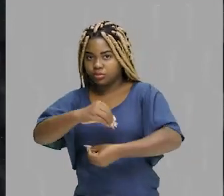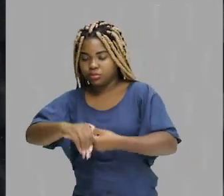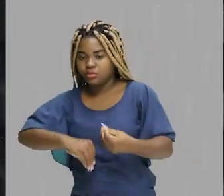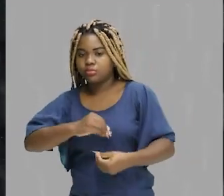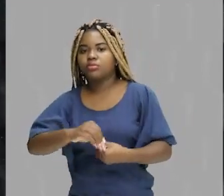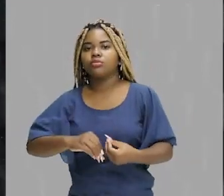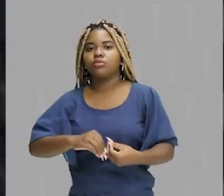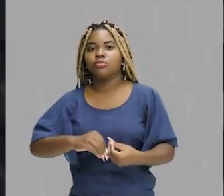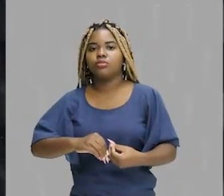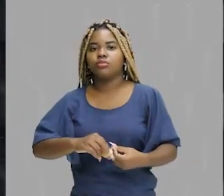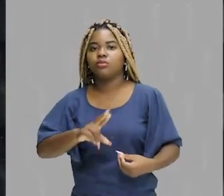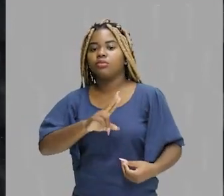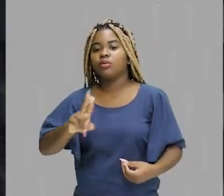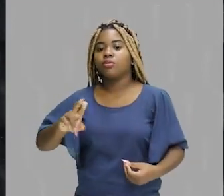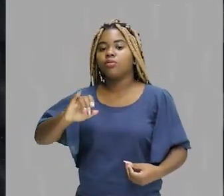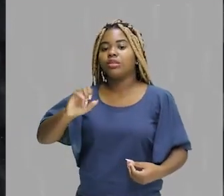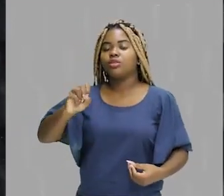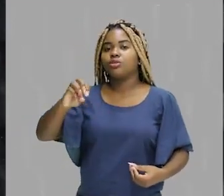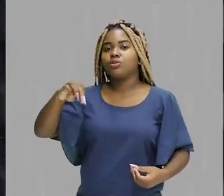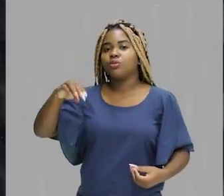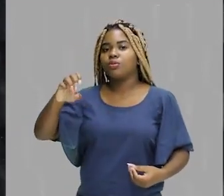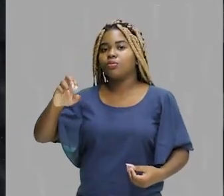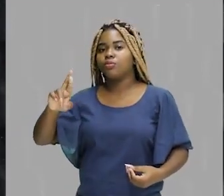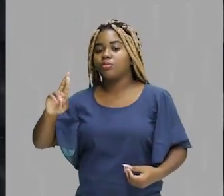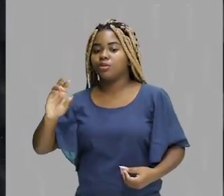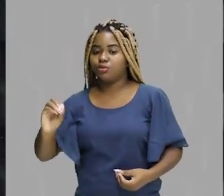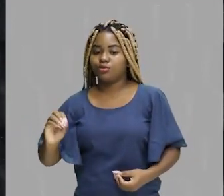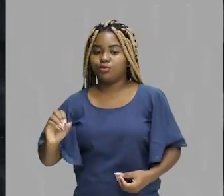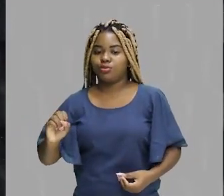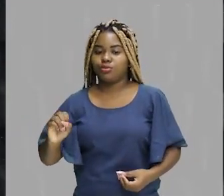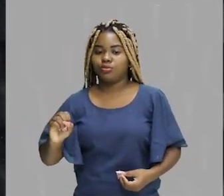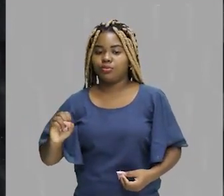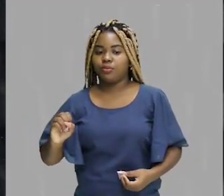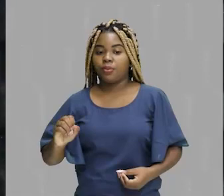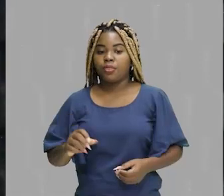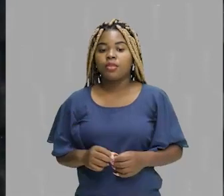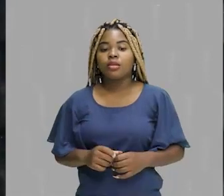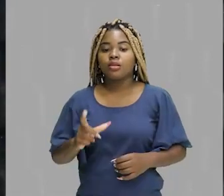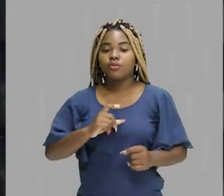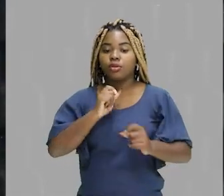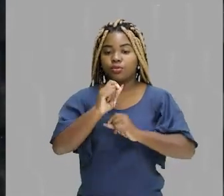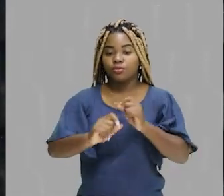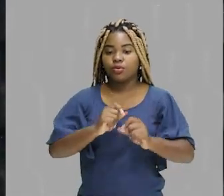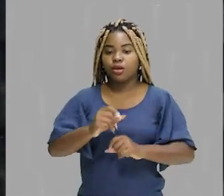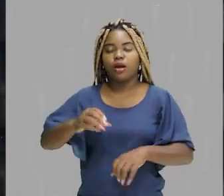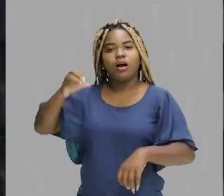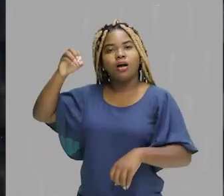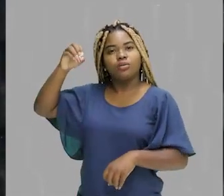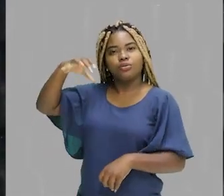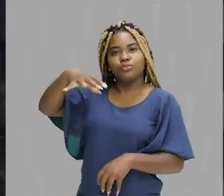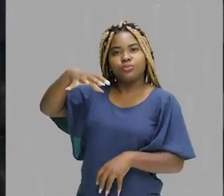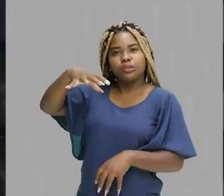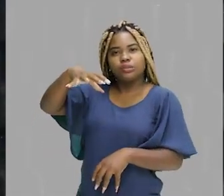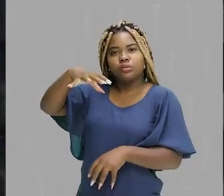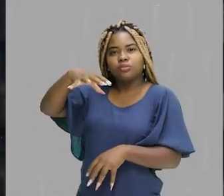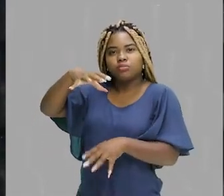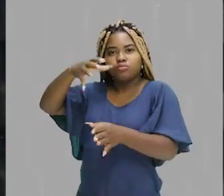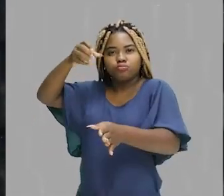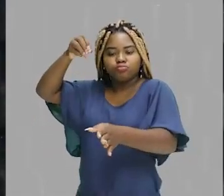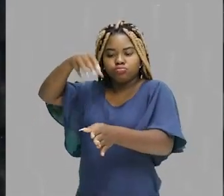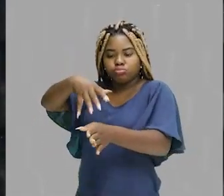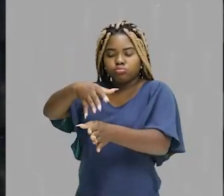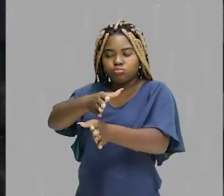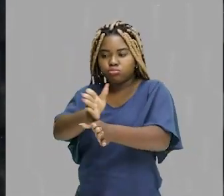isômeros ópticos. Esses isômeros têm a capacidade de desviar o plano da luz polarizada, de